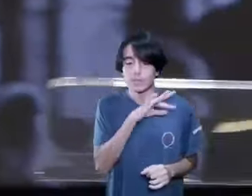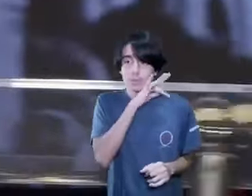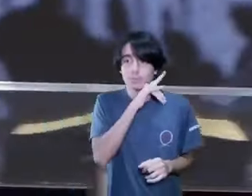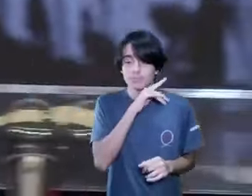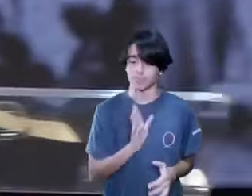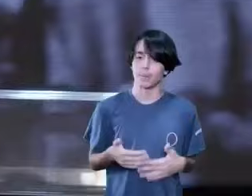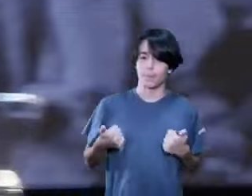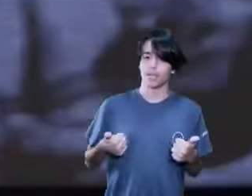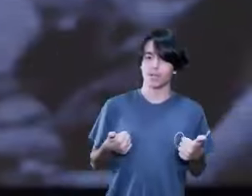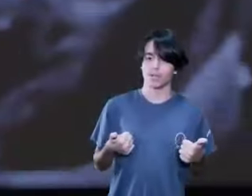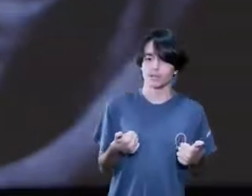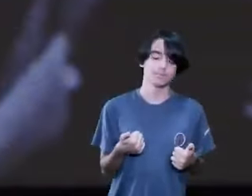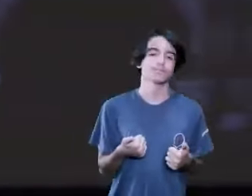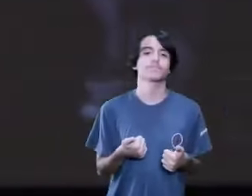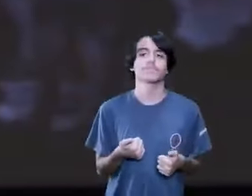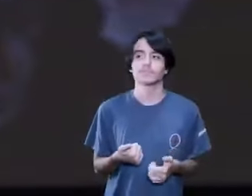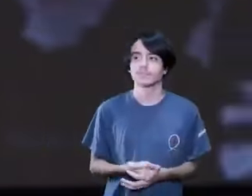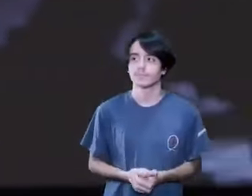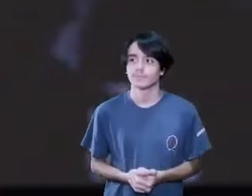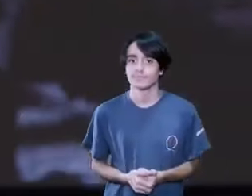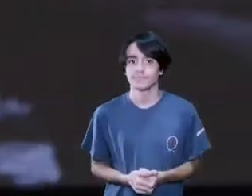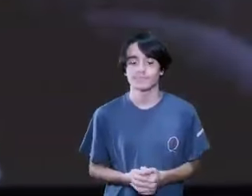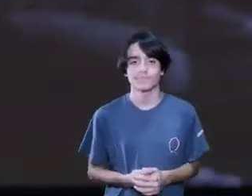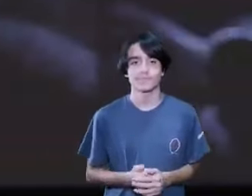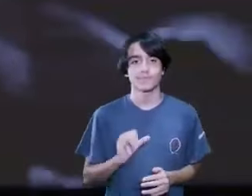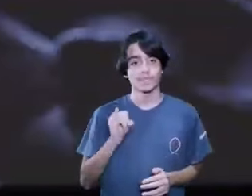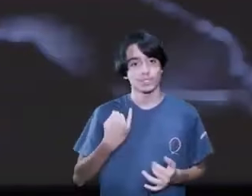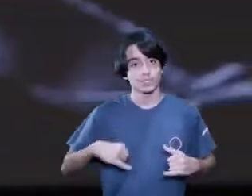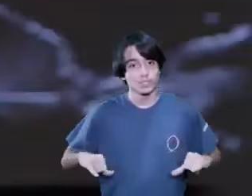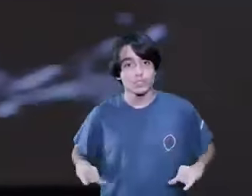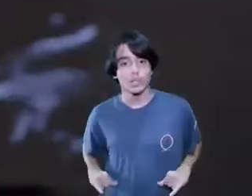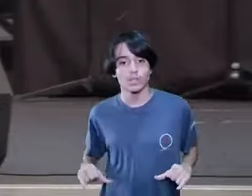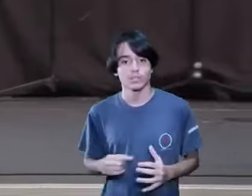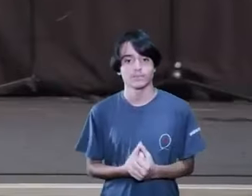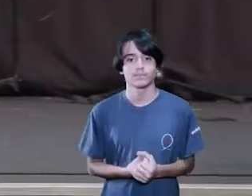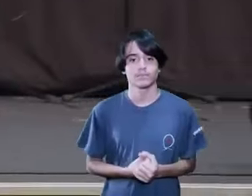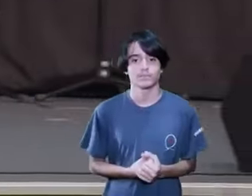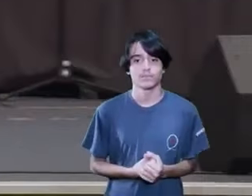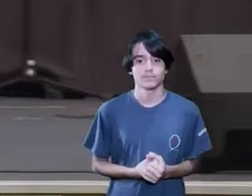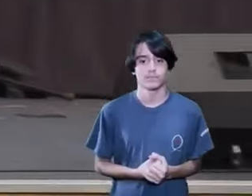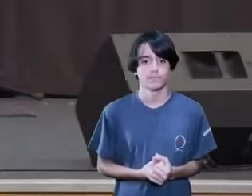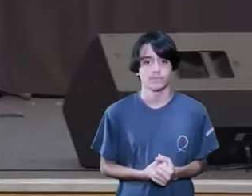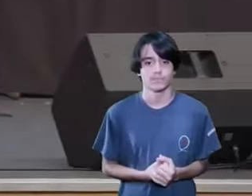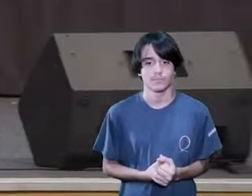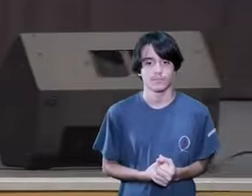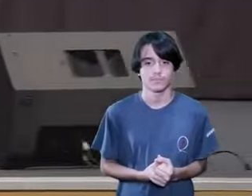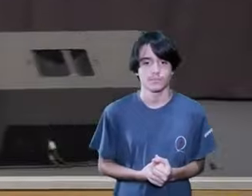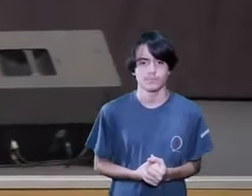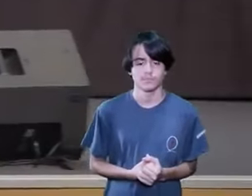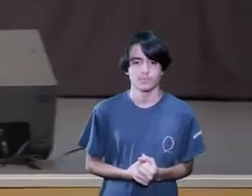melhorou. É, e tal Jó, nu saí do ventre de minha mãe,